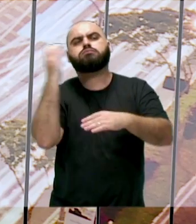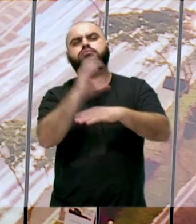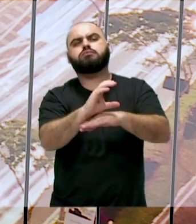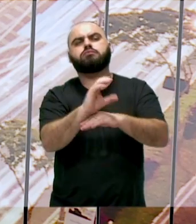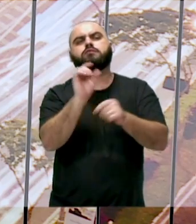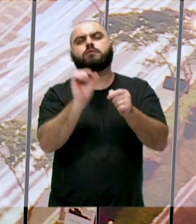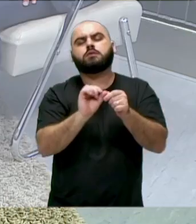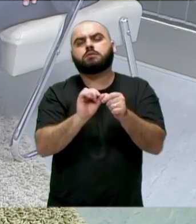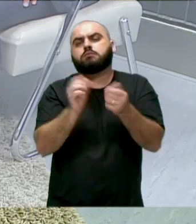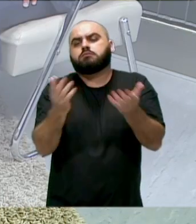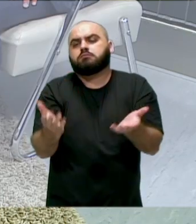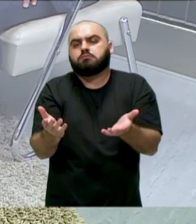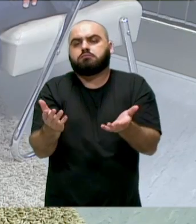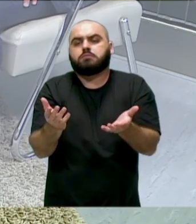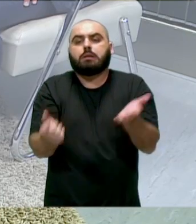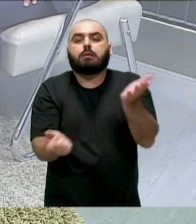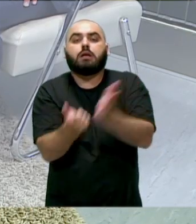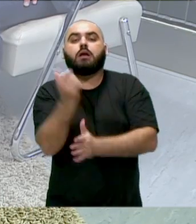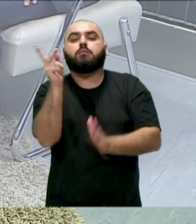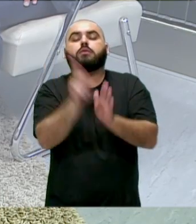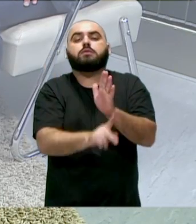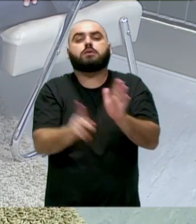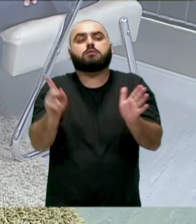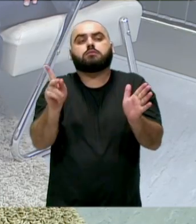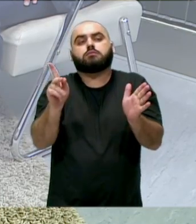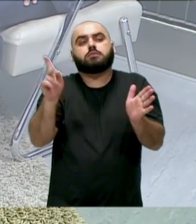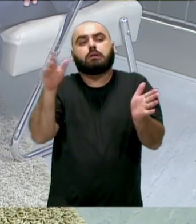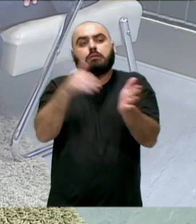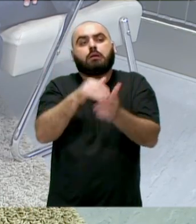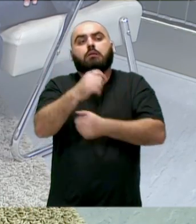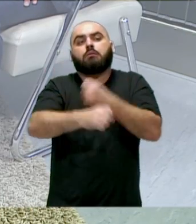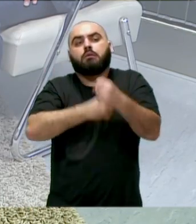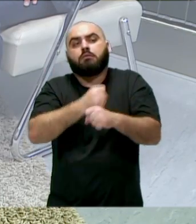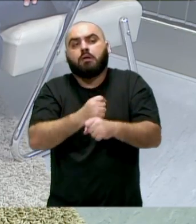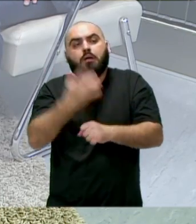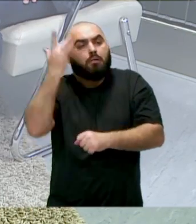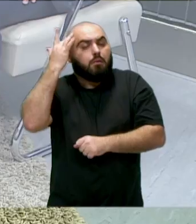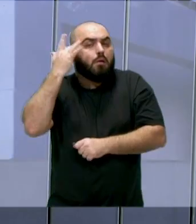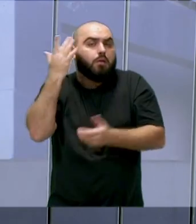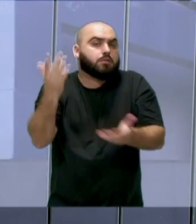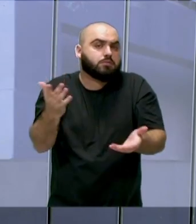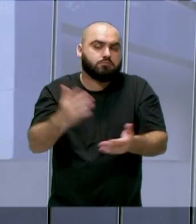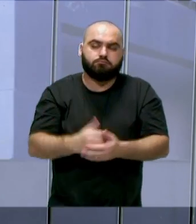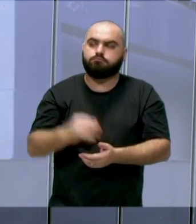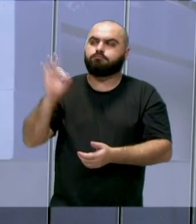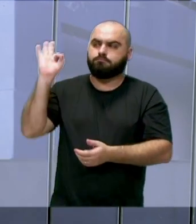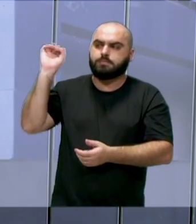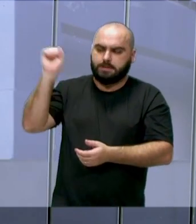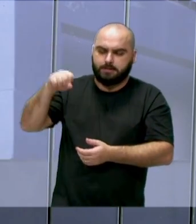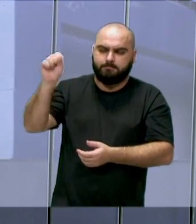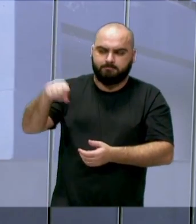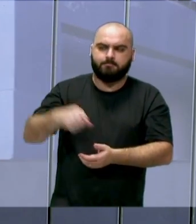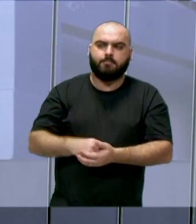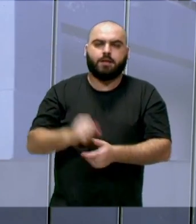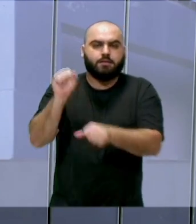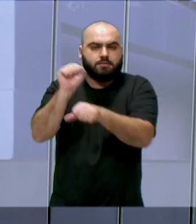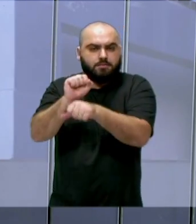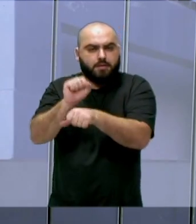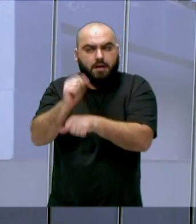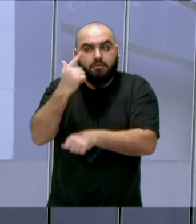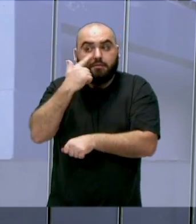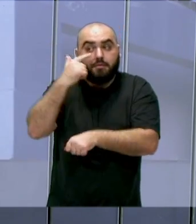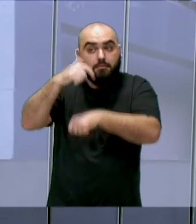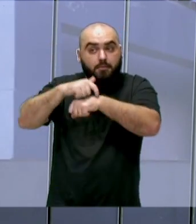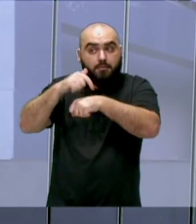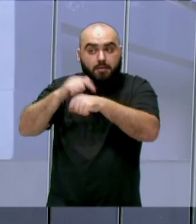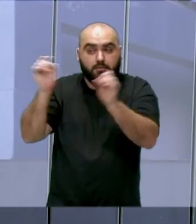que é a expectativa da criação desse programa? O senhor acredita pode ser até o ano que vem, no caso? Isso, a gente tem que aguardar, passar esse momento